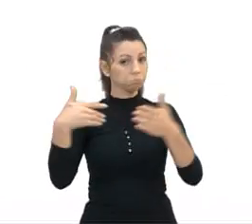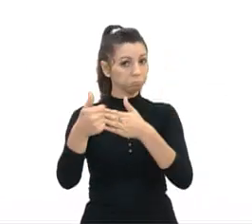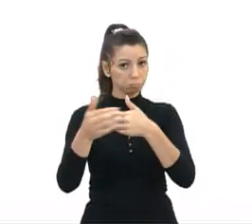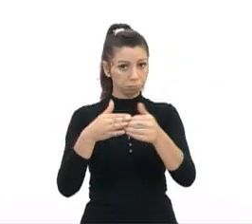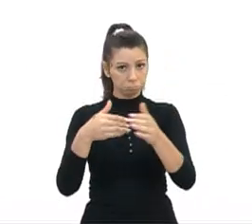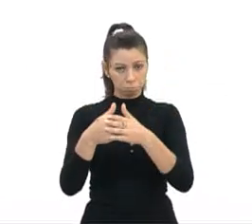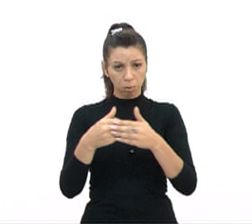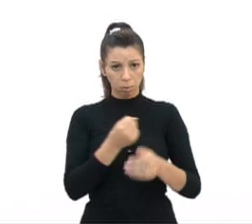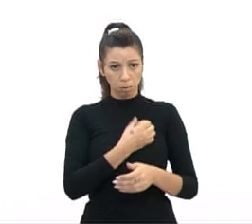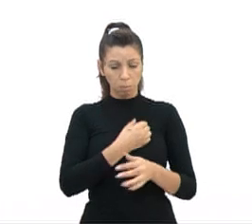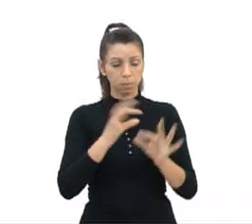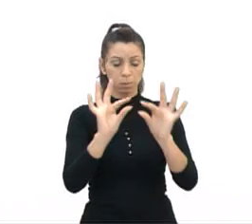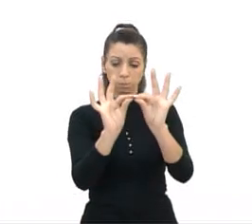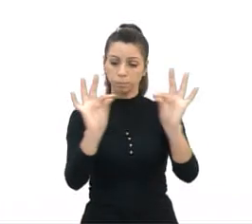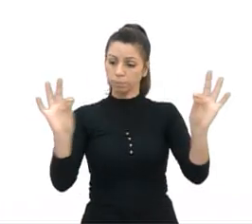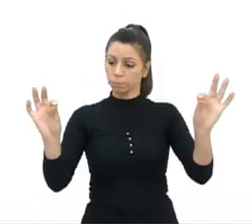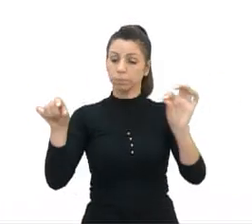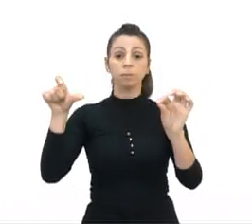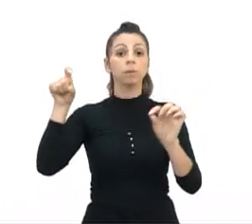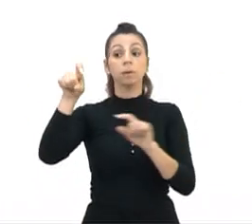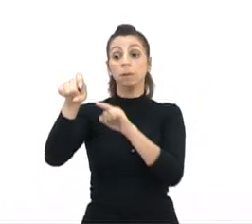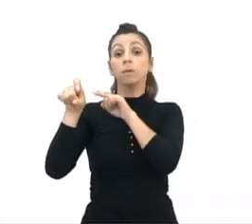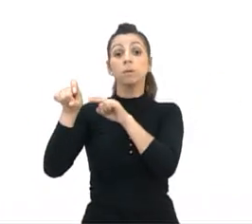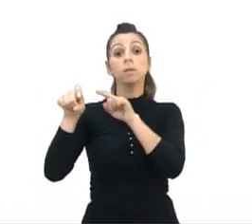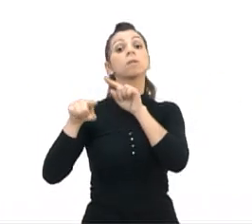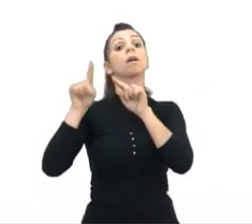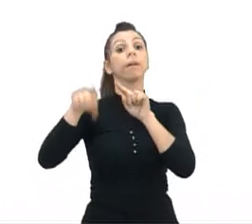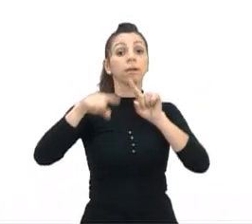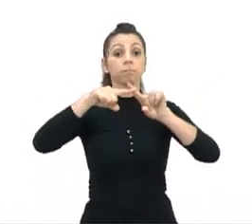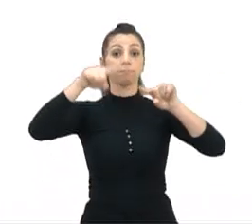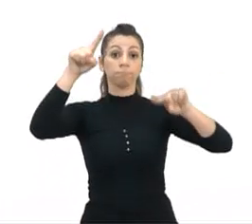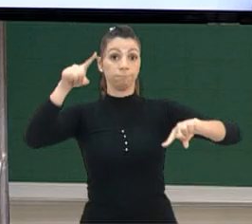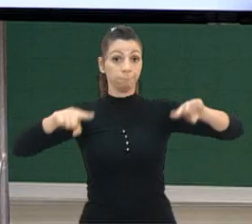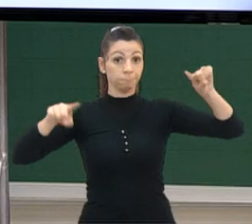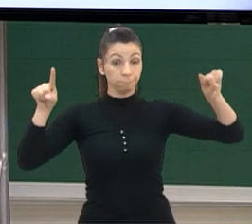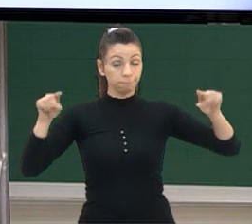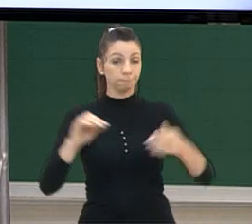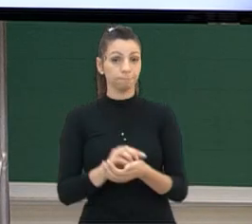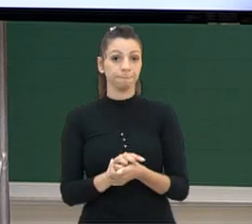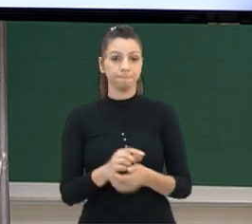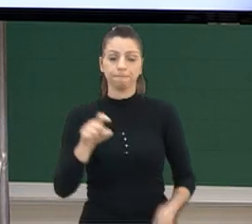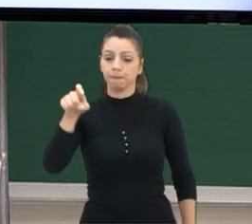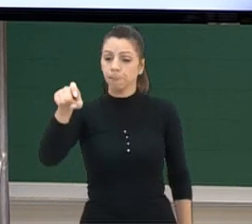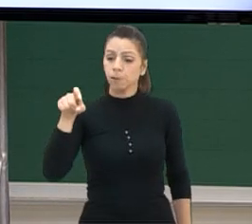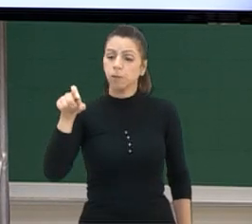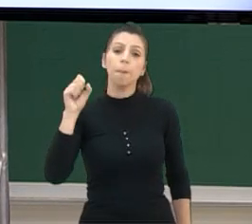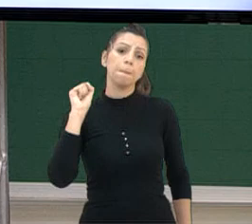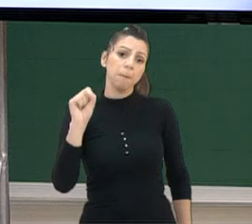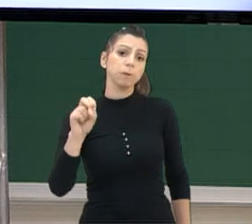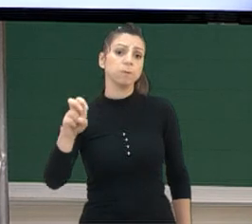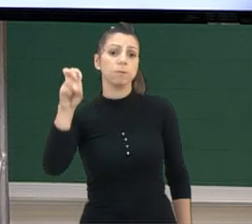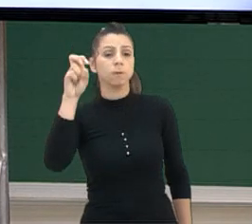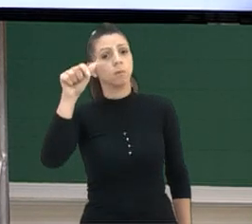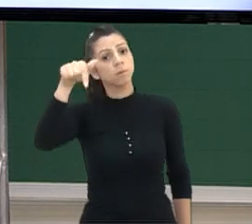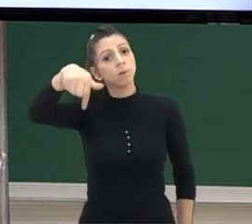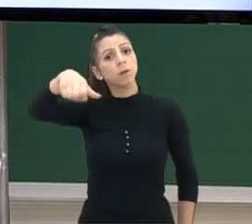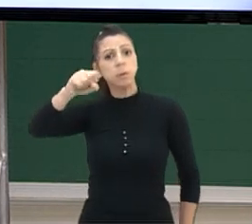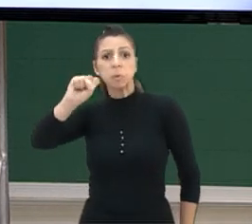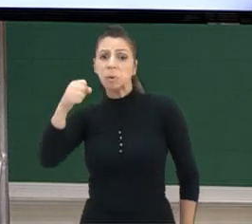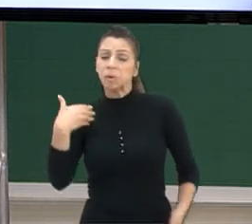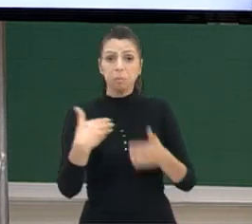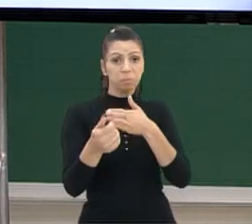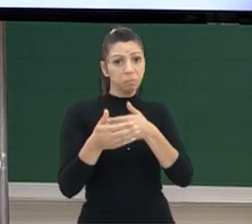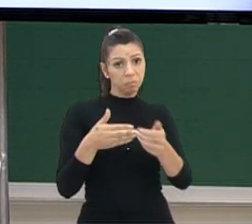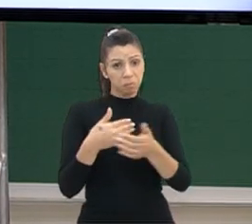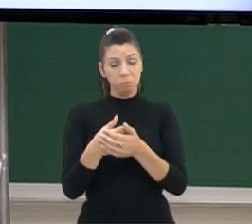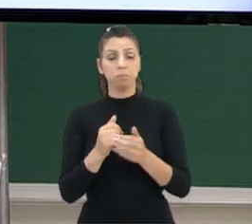se lembrar, o x é a variável. X é variável, então o x pode ser qualquer coisa, pode ser 5, pode ser 7, pode ser 8. Então, se eu